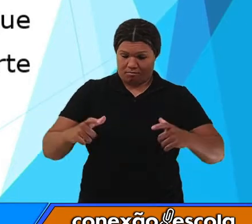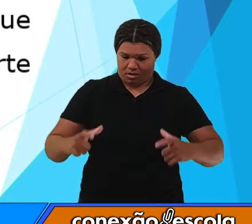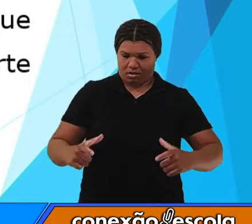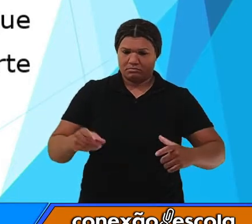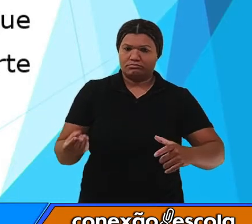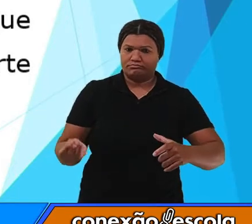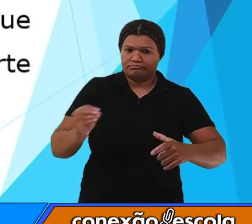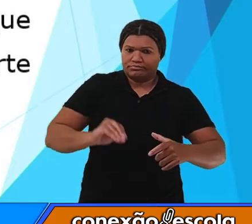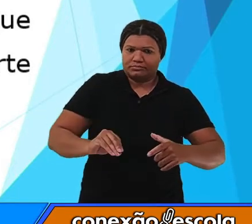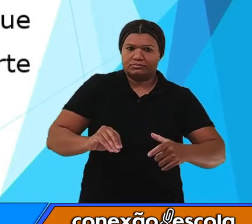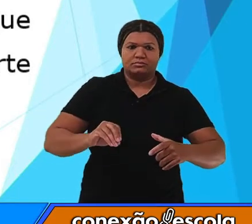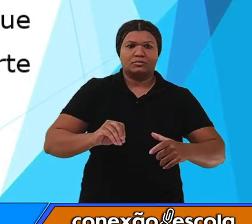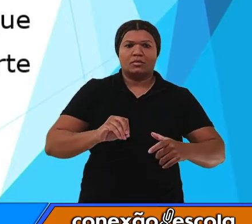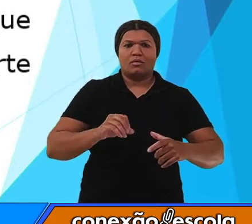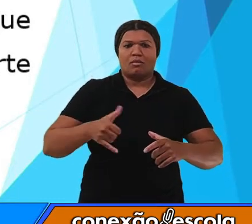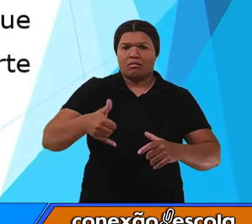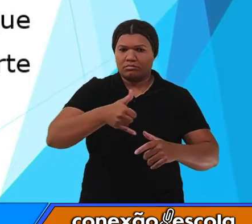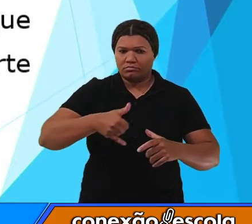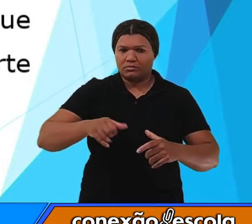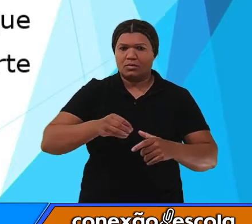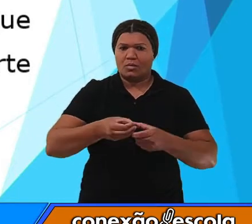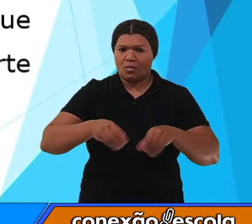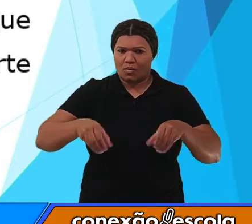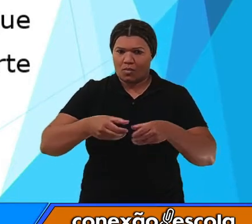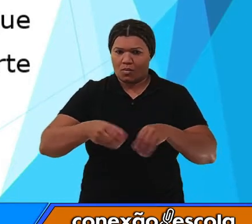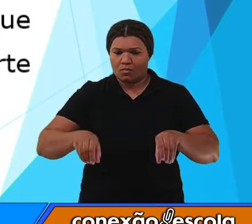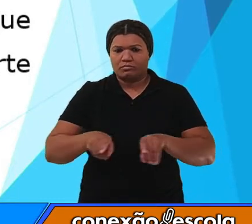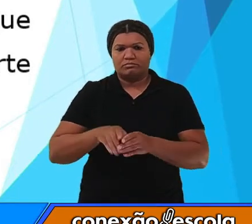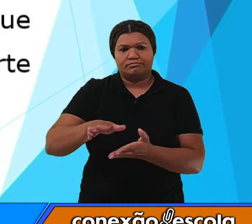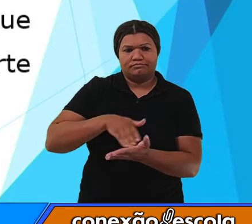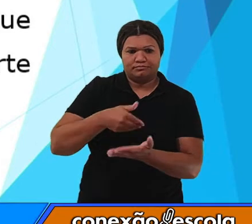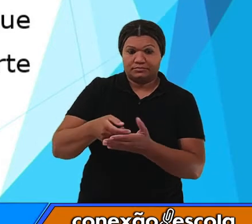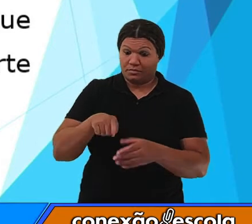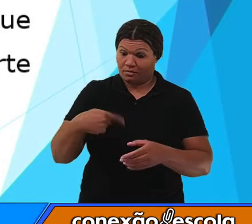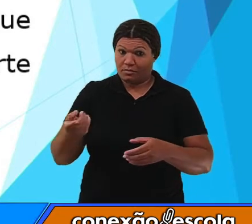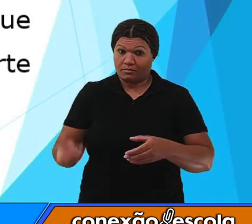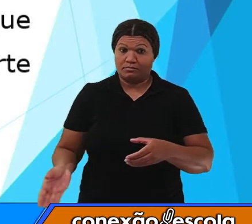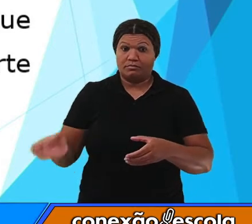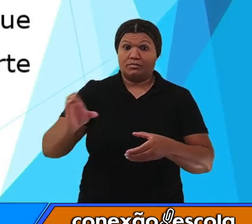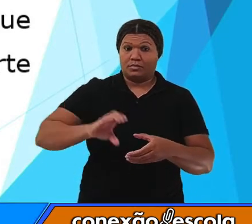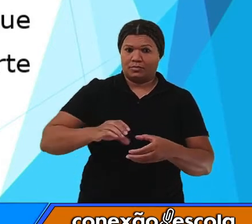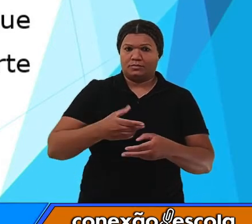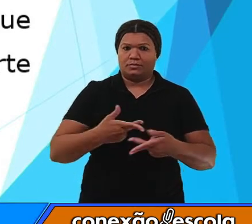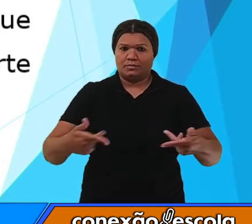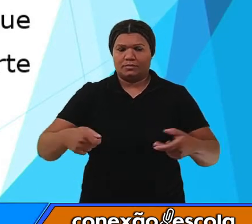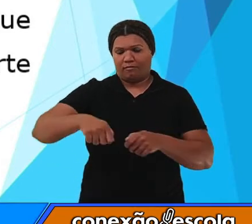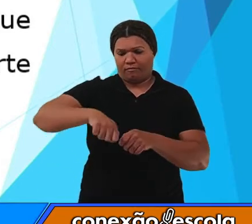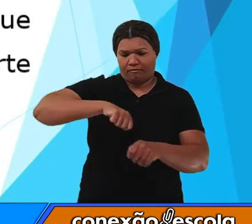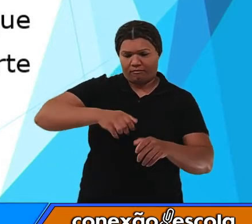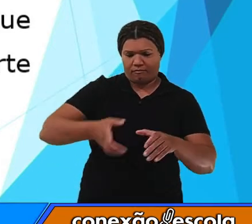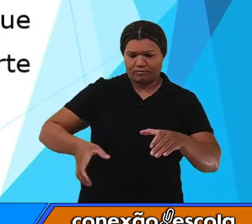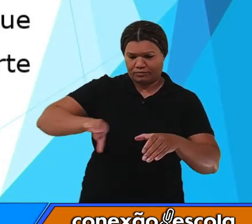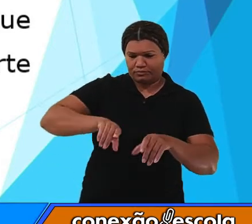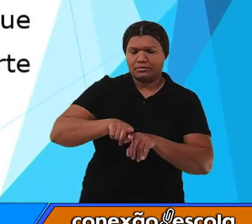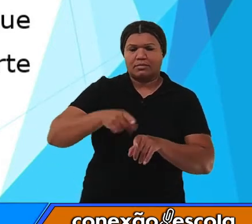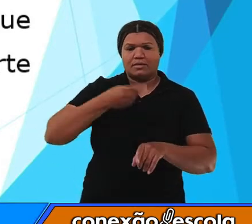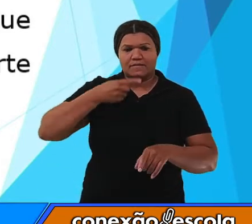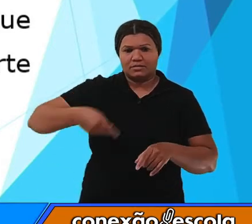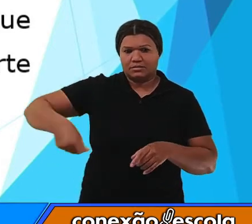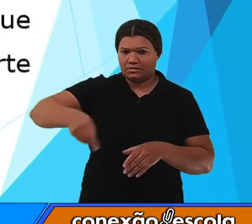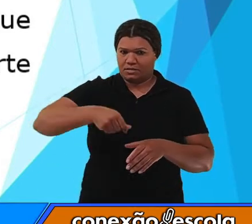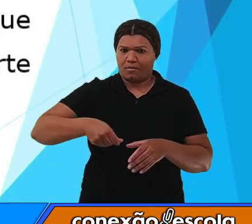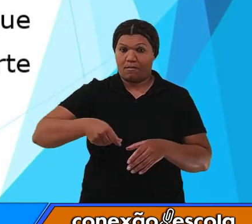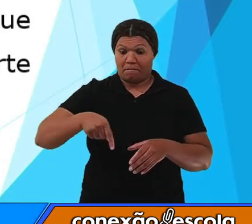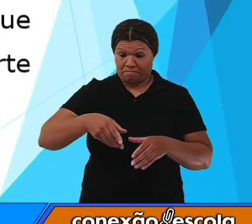recipiente e em seguida acrescentar os ingredientes secos. A consistência da massa é